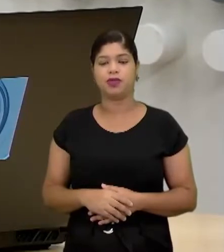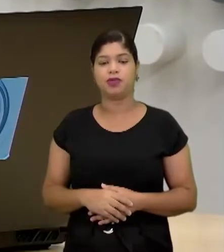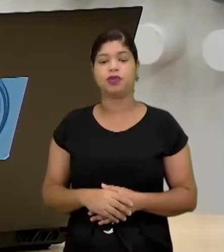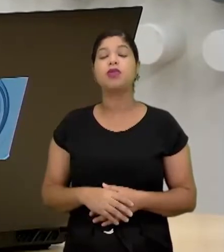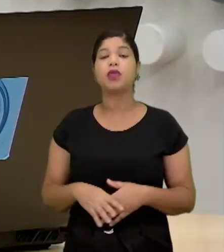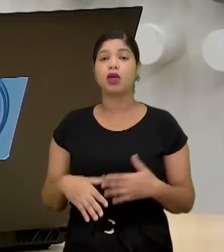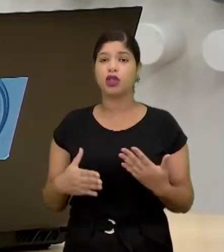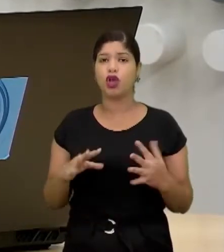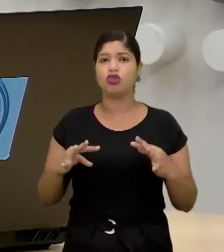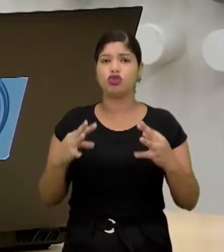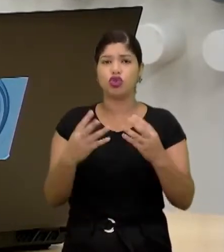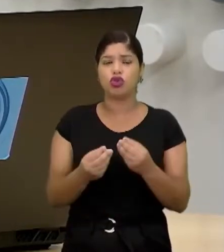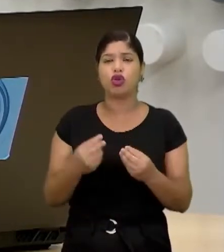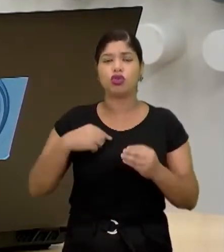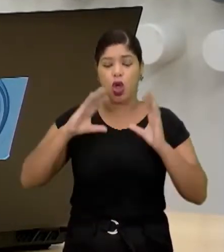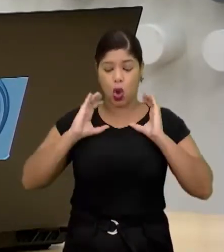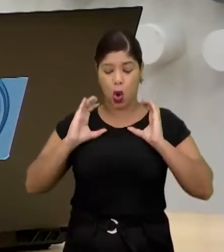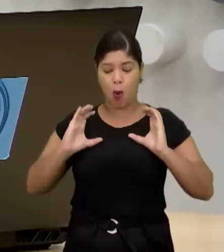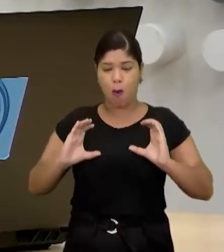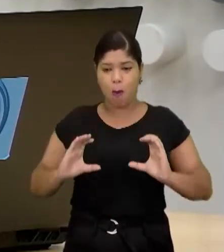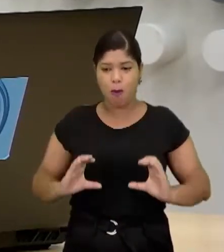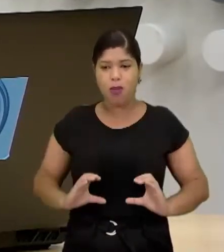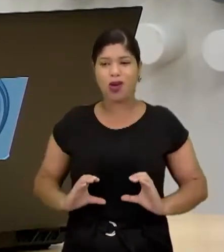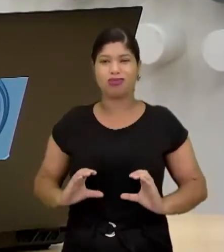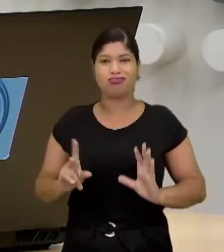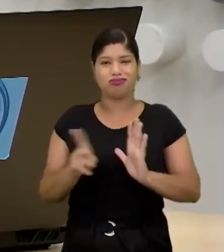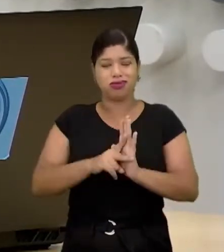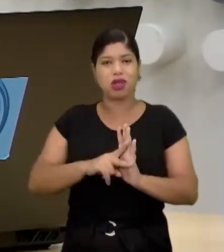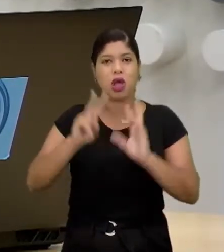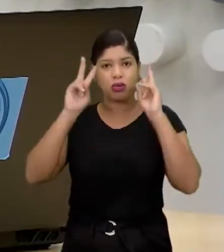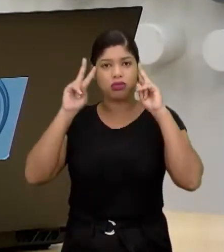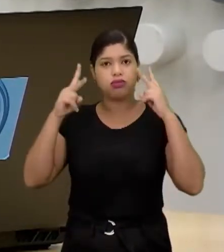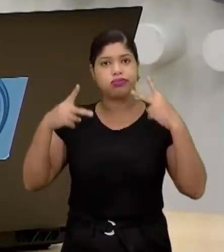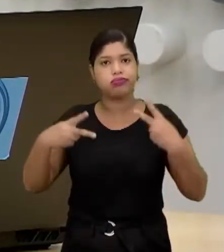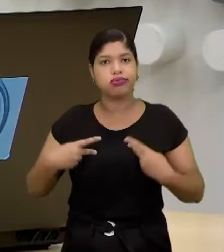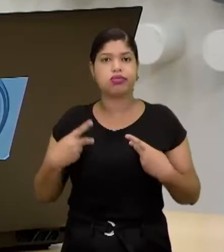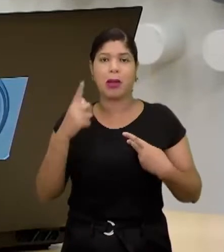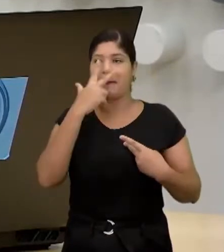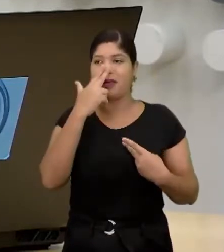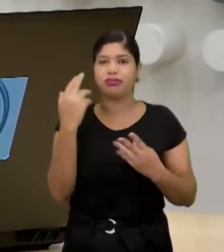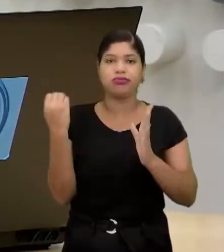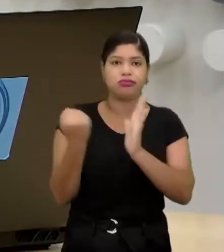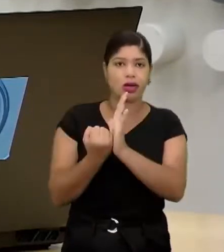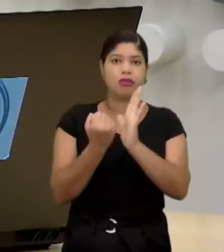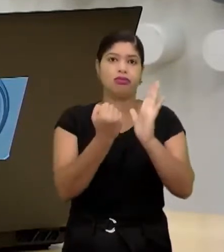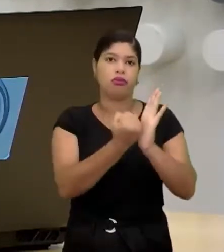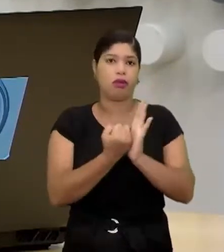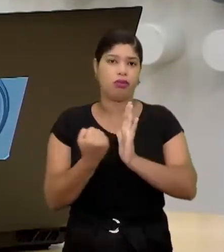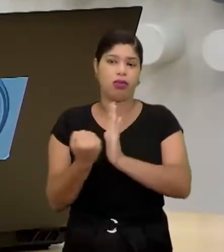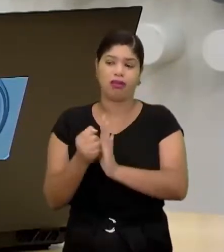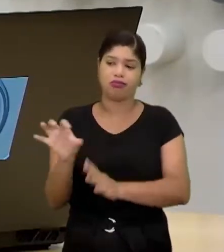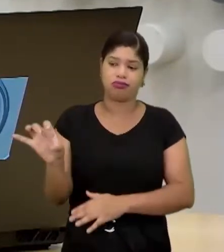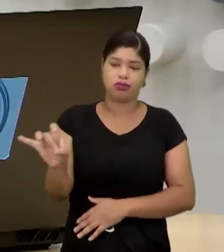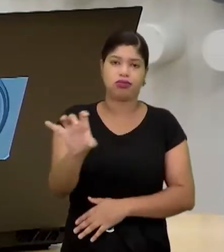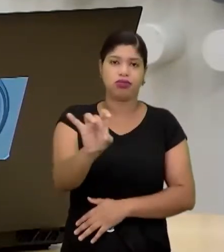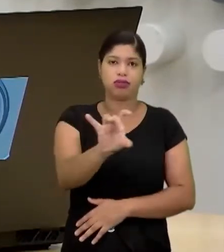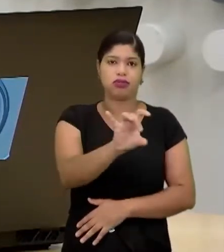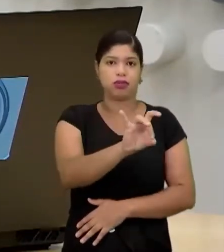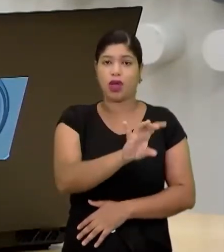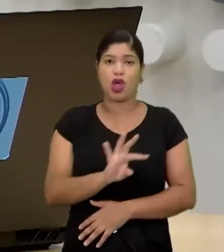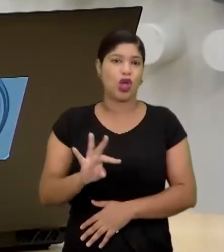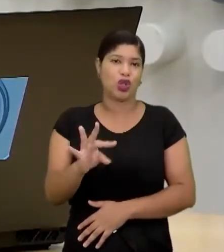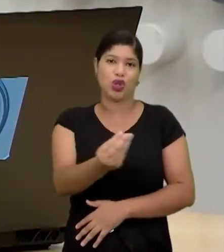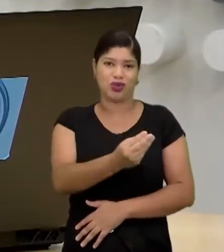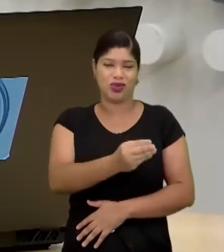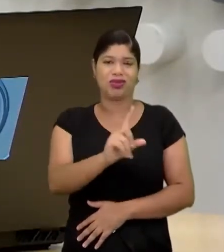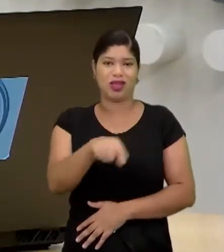tudo todas aqueles comportamentos que a gente entende que são tão próprio do ser humano de todos os seres